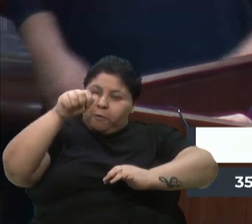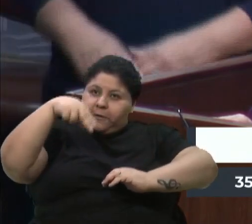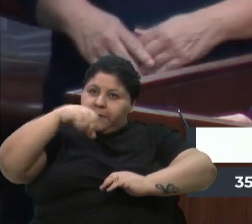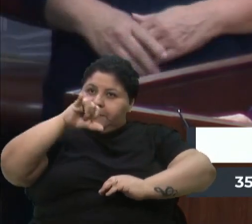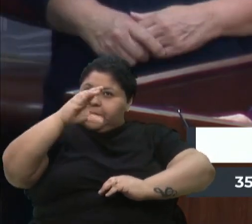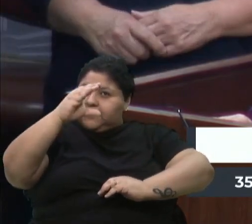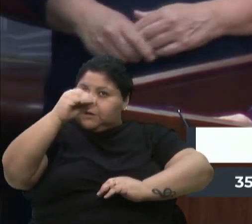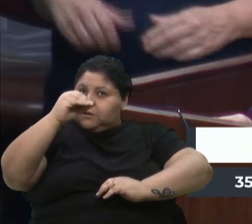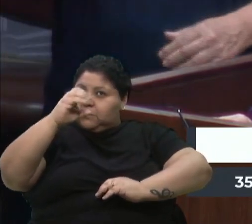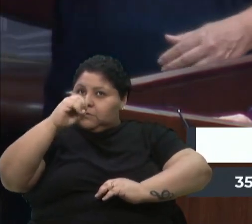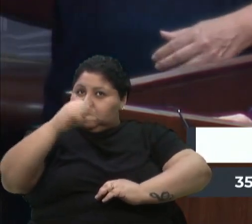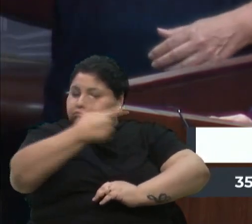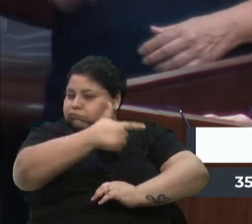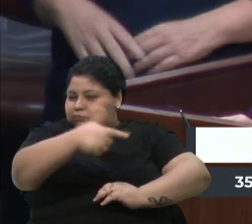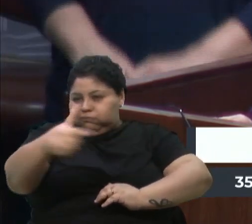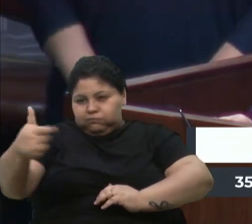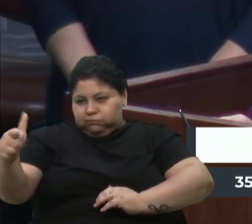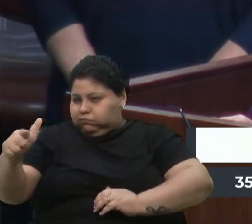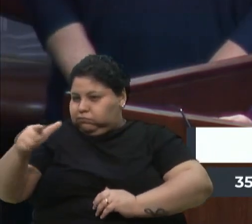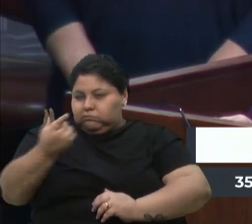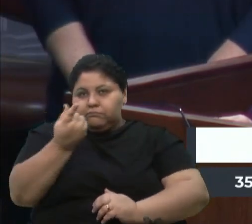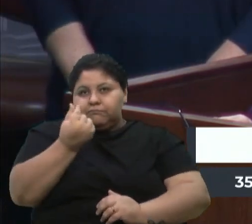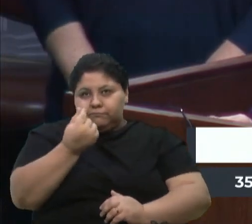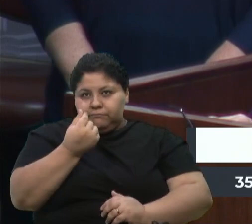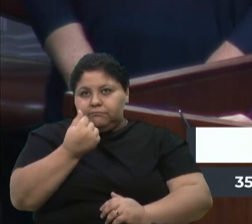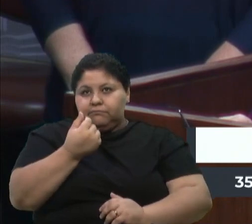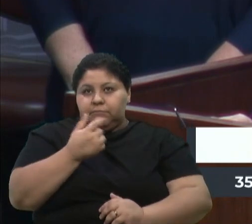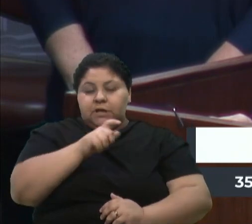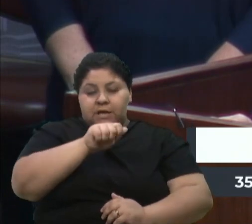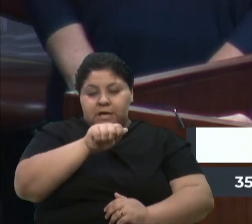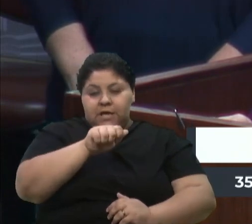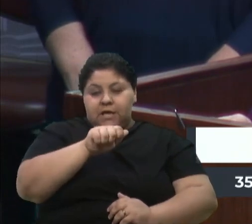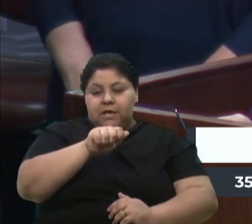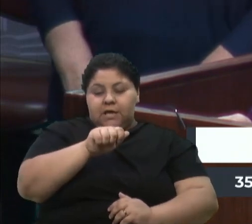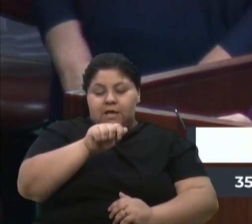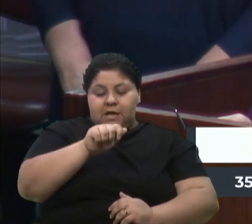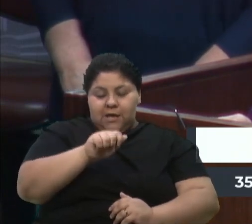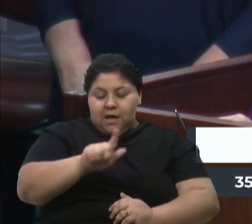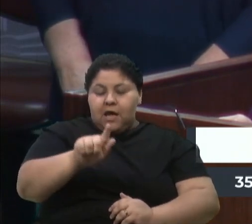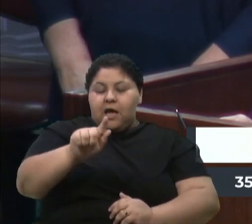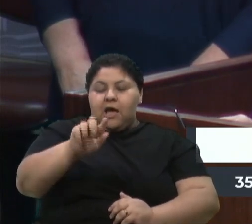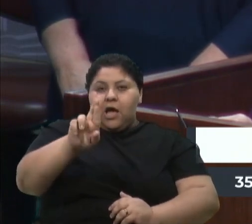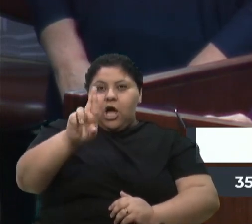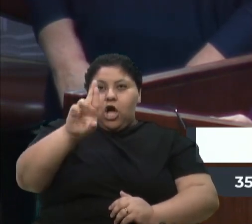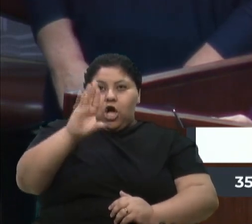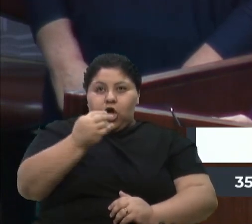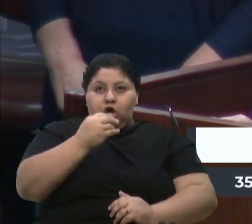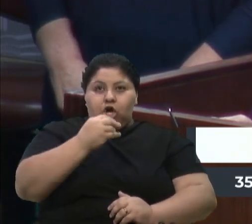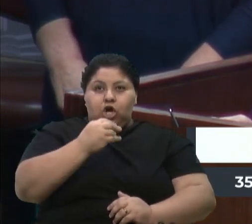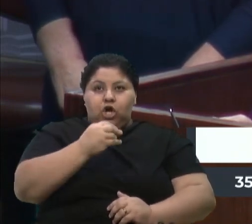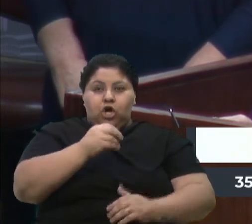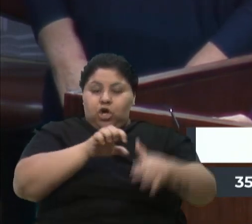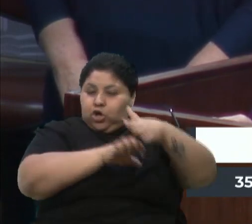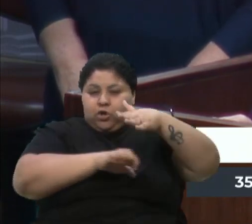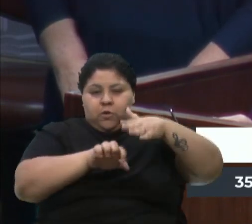outros, subsídio, e agroindústrias. Eu não sou contra.